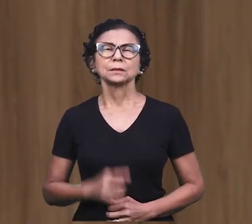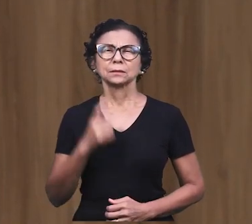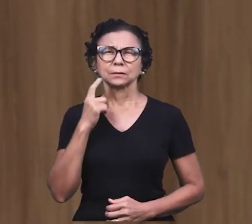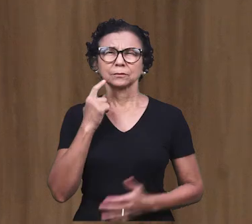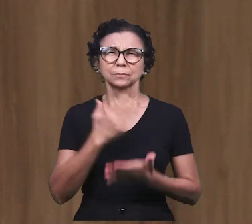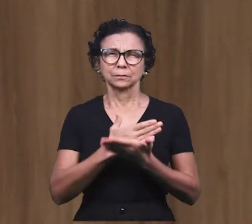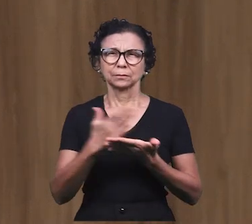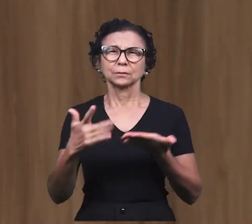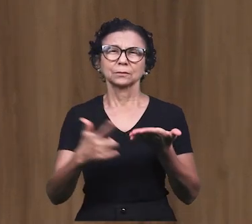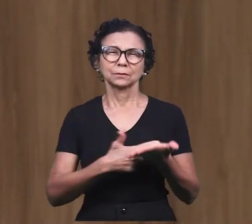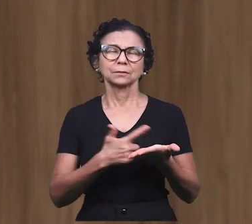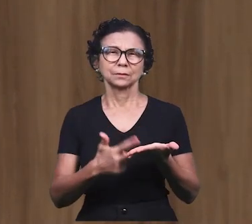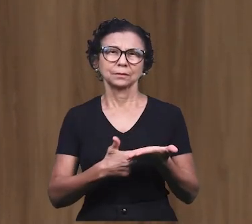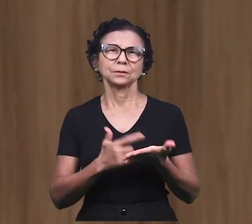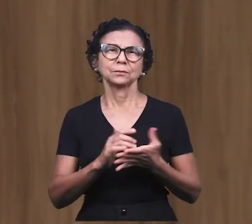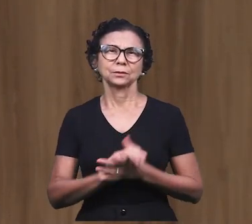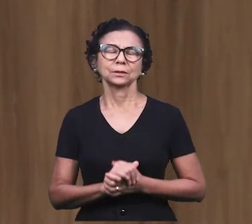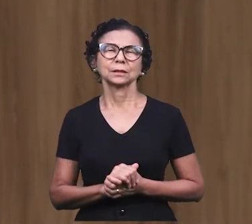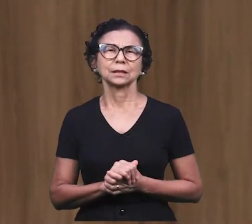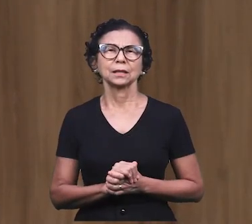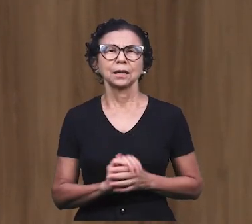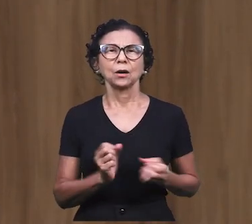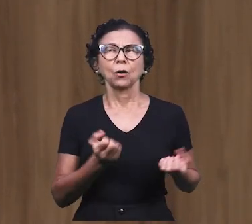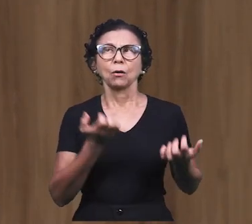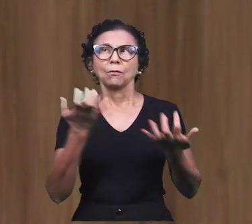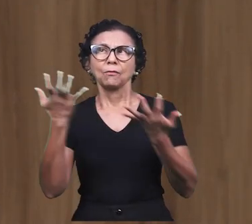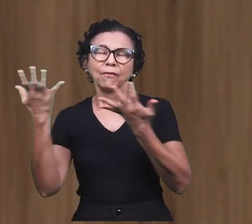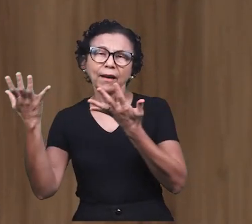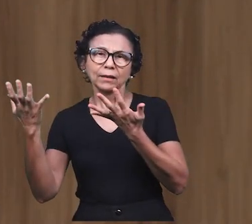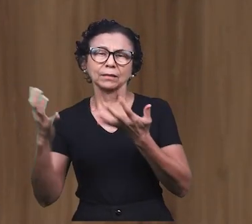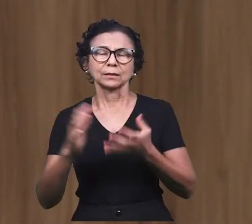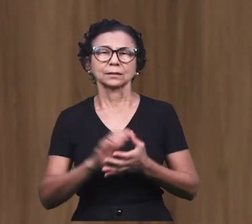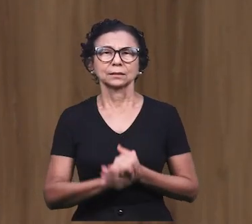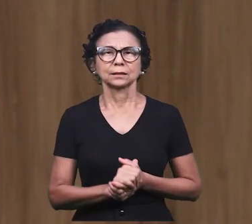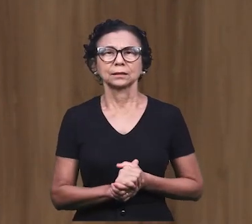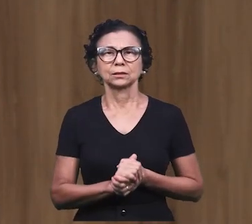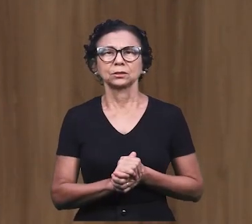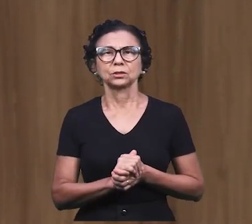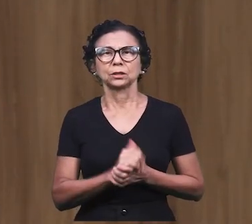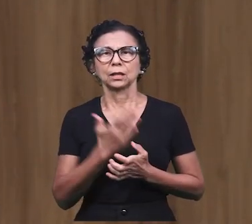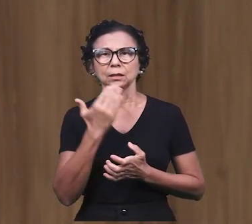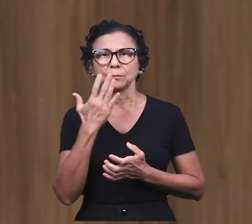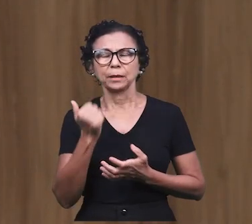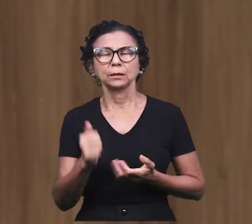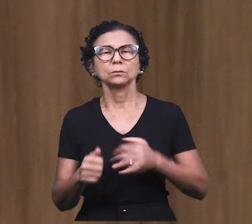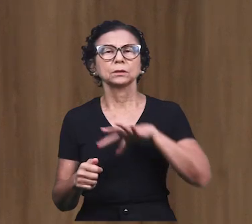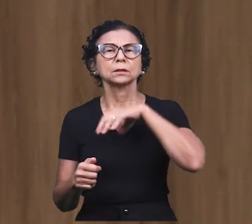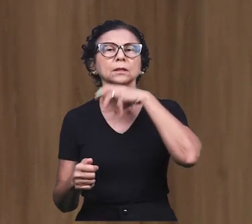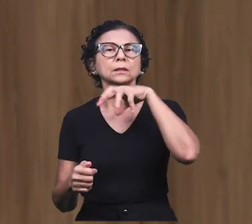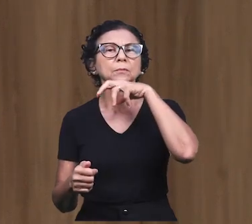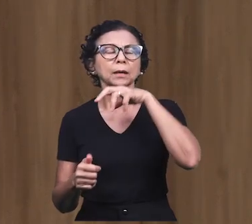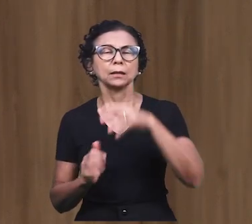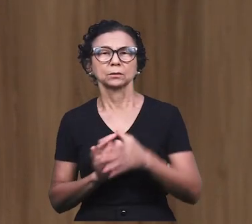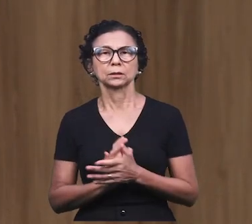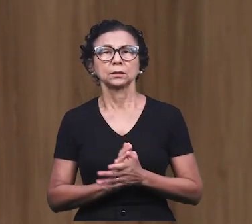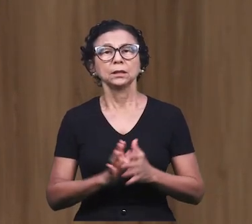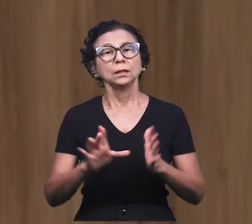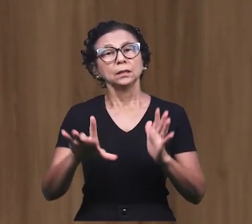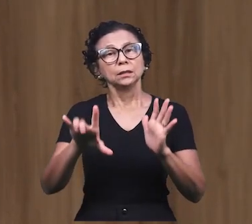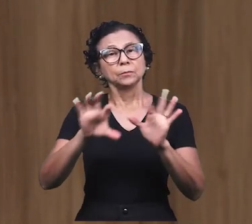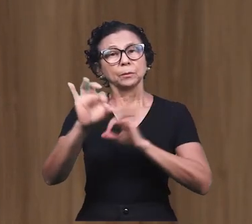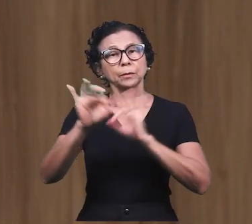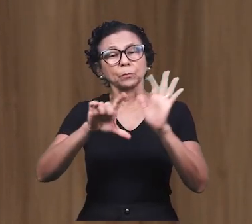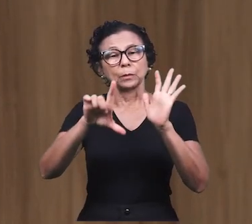livro o sacrifício que existia. E agora a gente vê a lei que organizava aquele